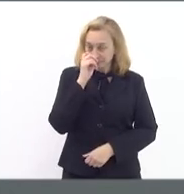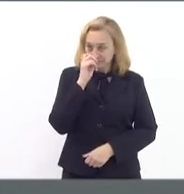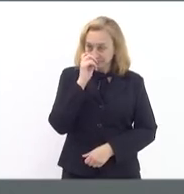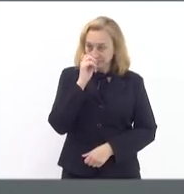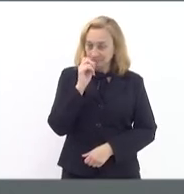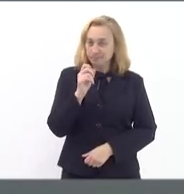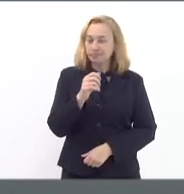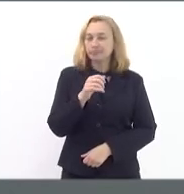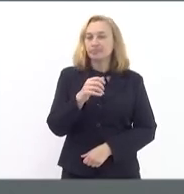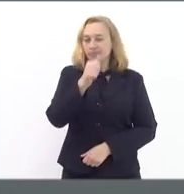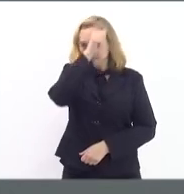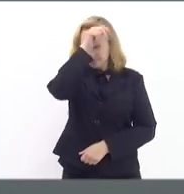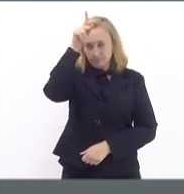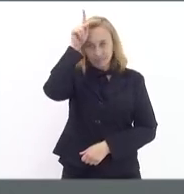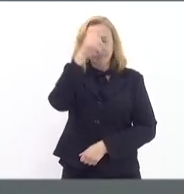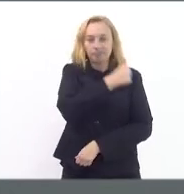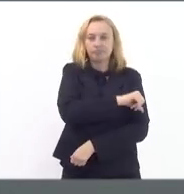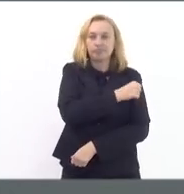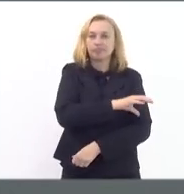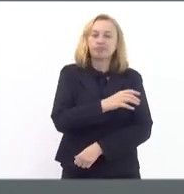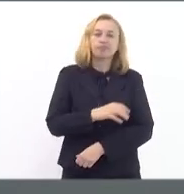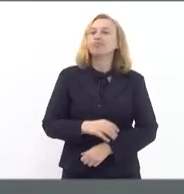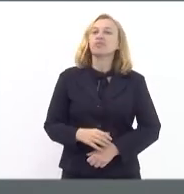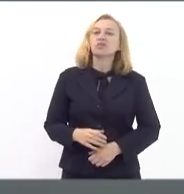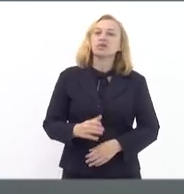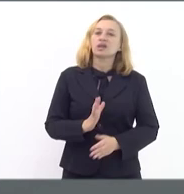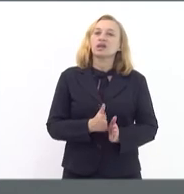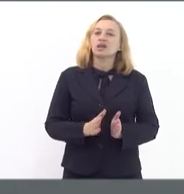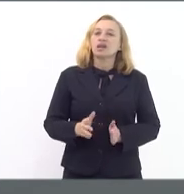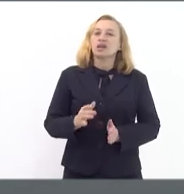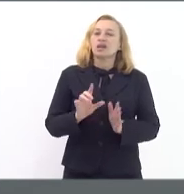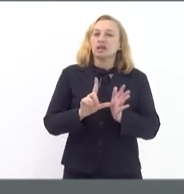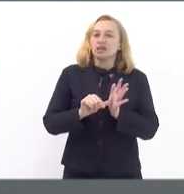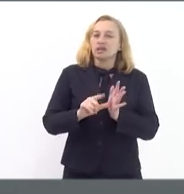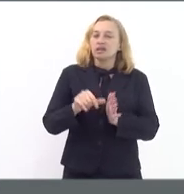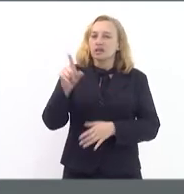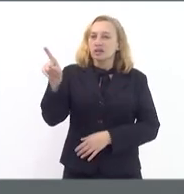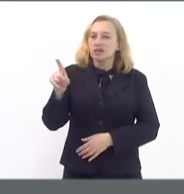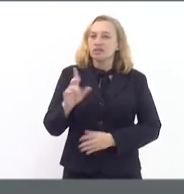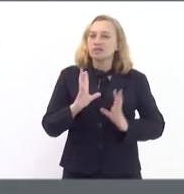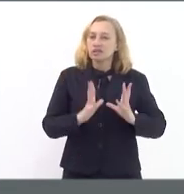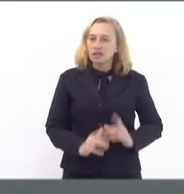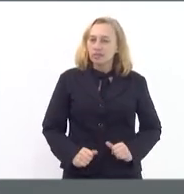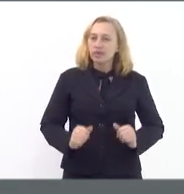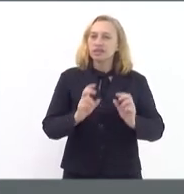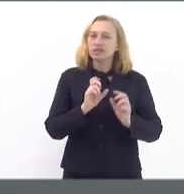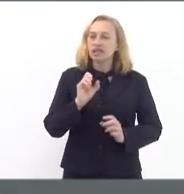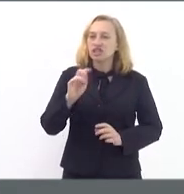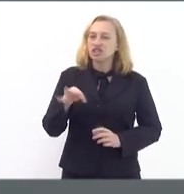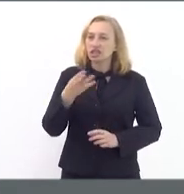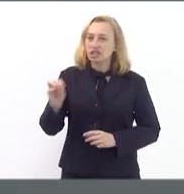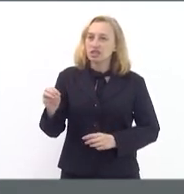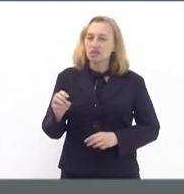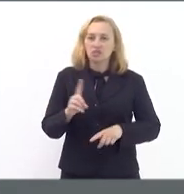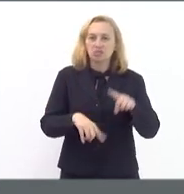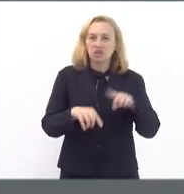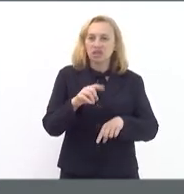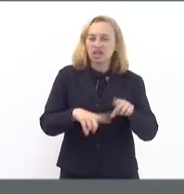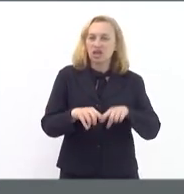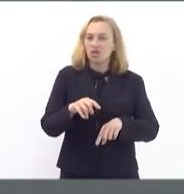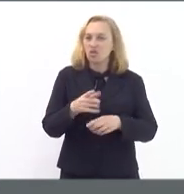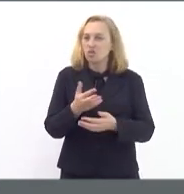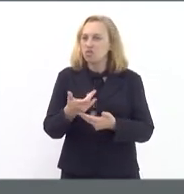a prefeitura do Rio Também ordem pública aqui na central do Brasil nós fizemos uma limpeza na estação foi muito material